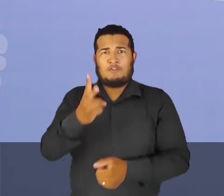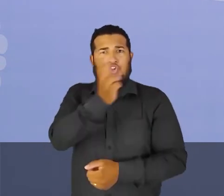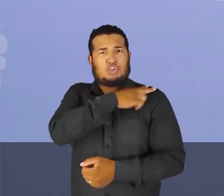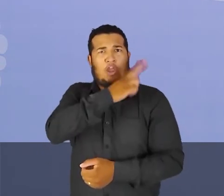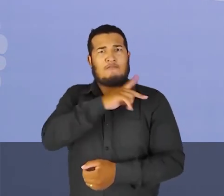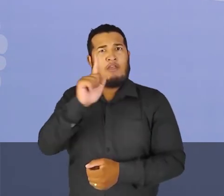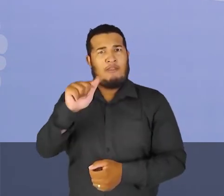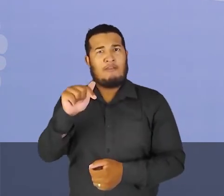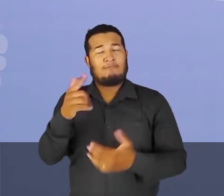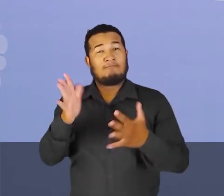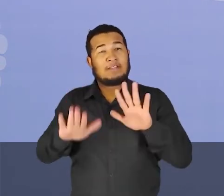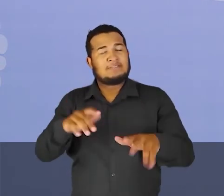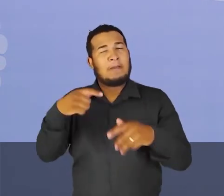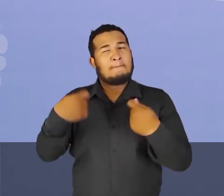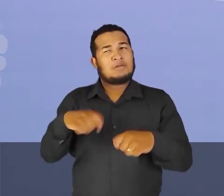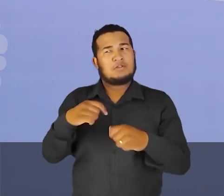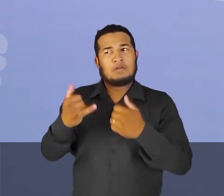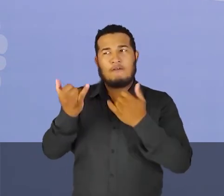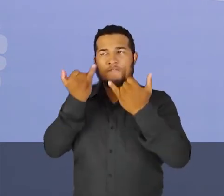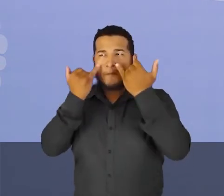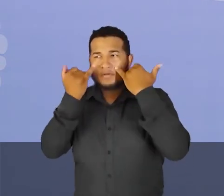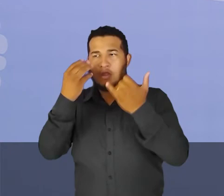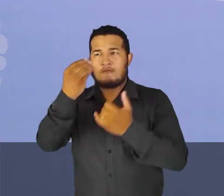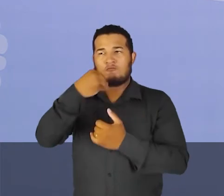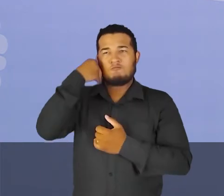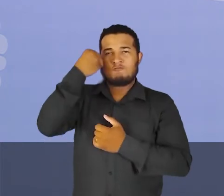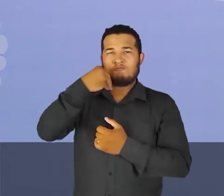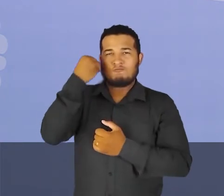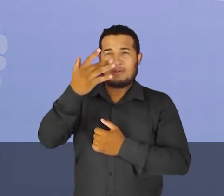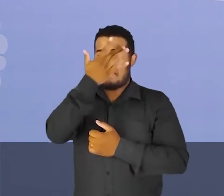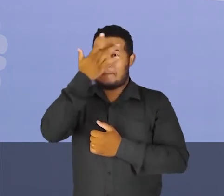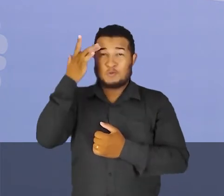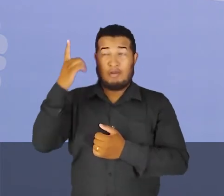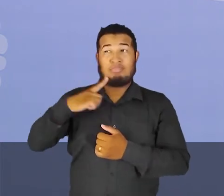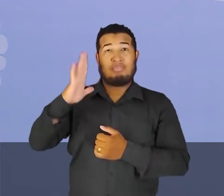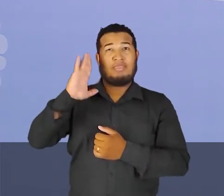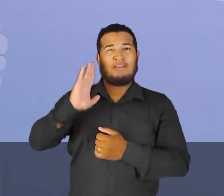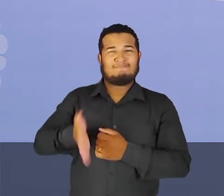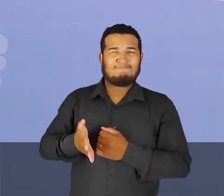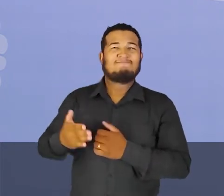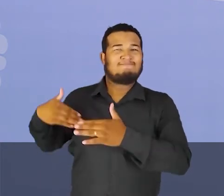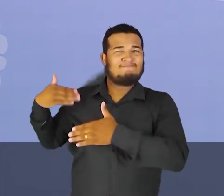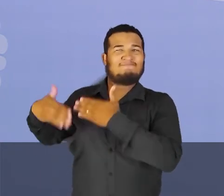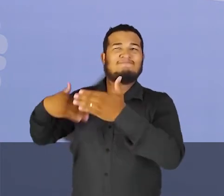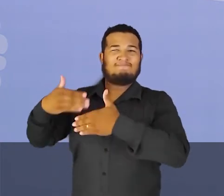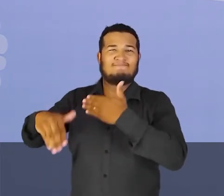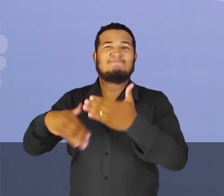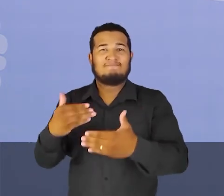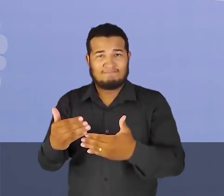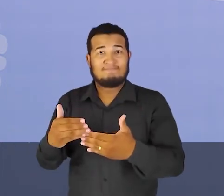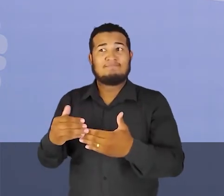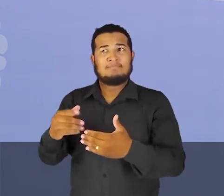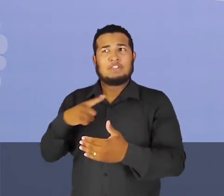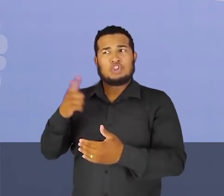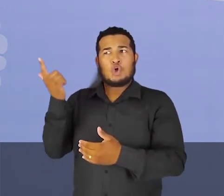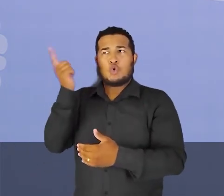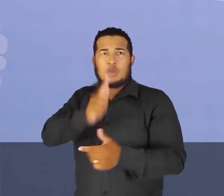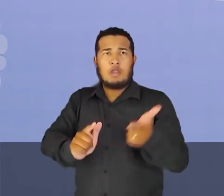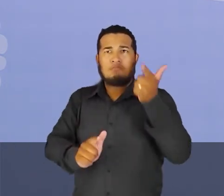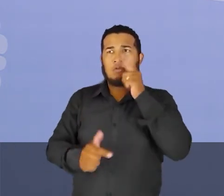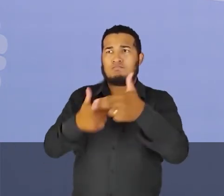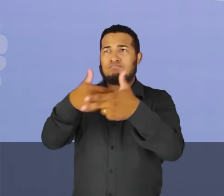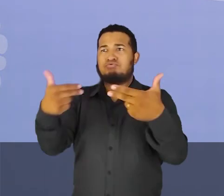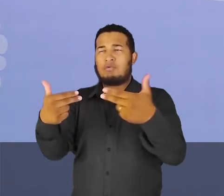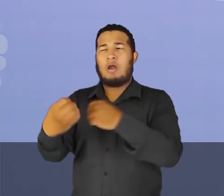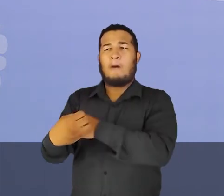ele às vezes precisa desse feedback, dessa experiência de alguém que já passou por esse processo, de alguém que já